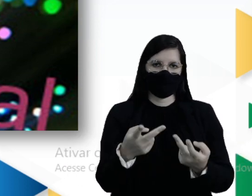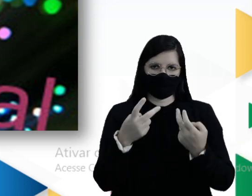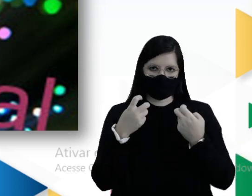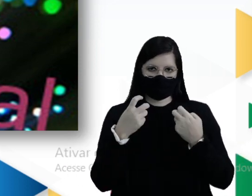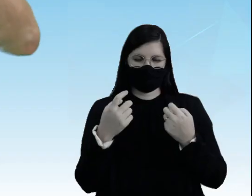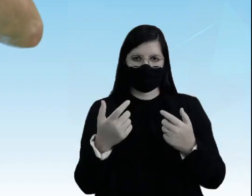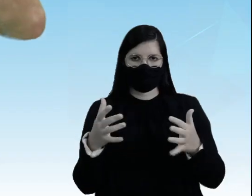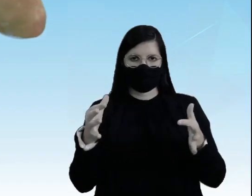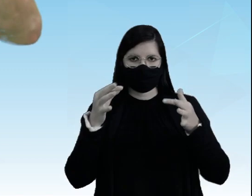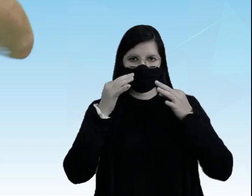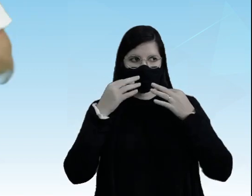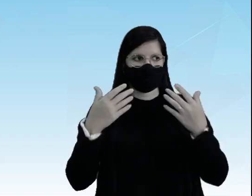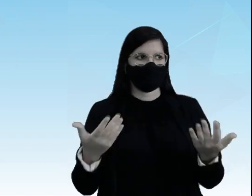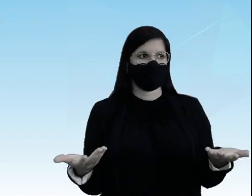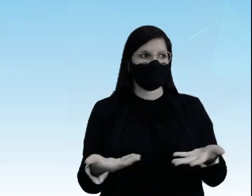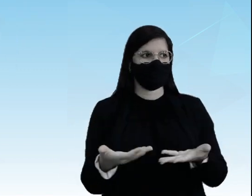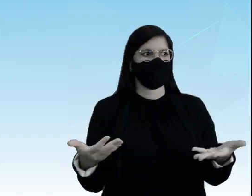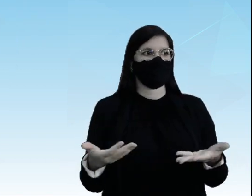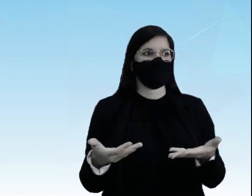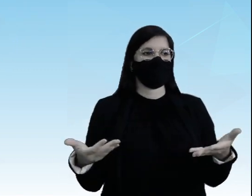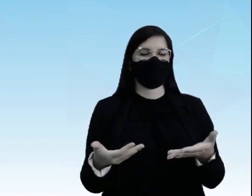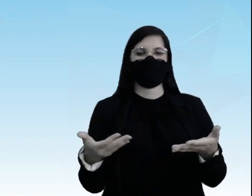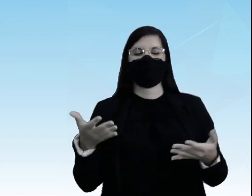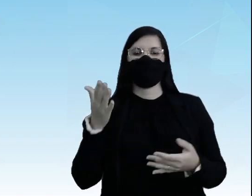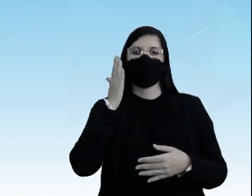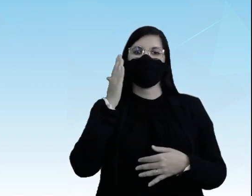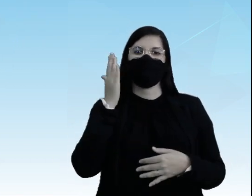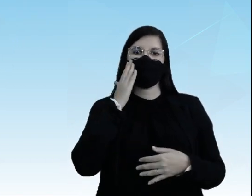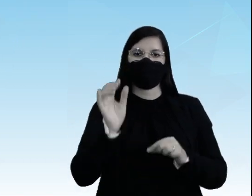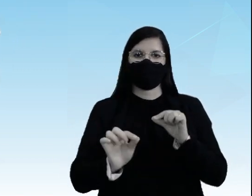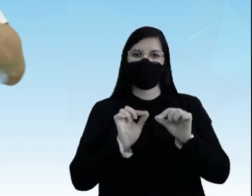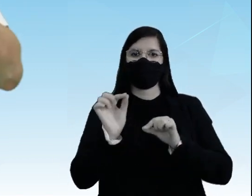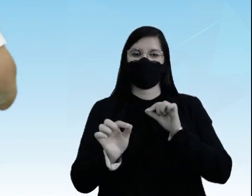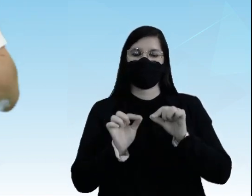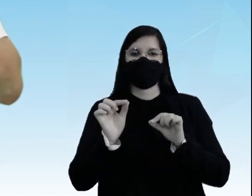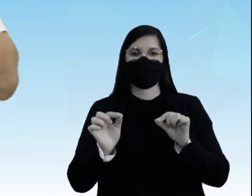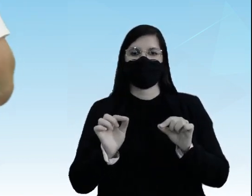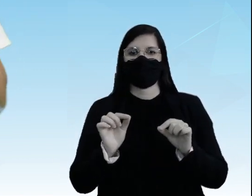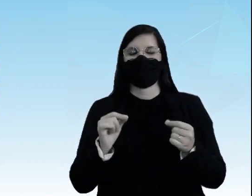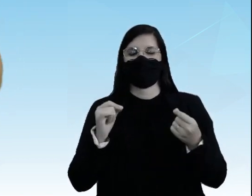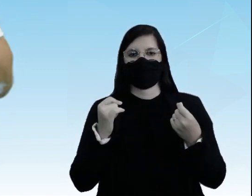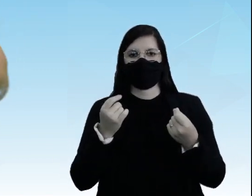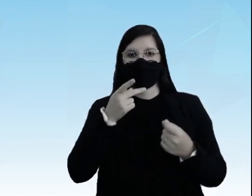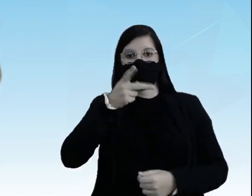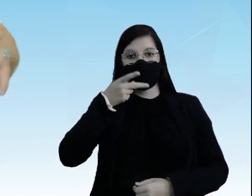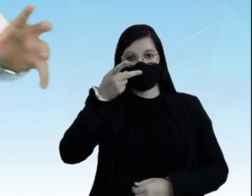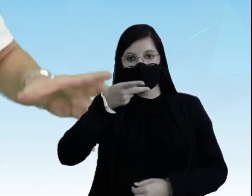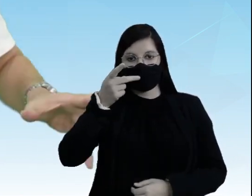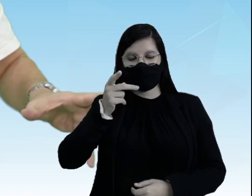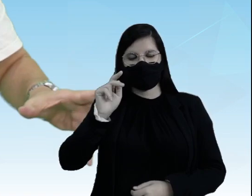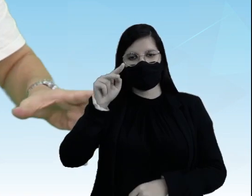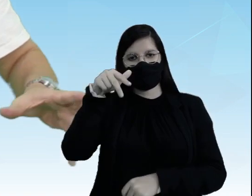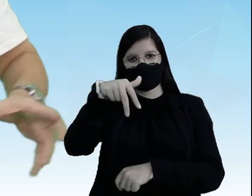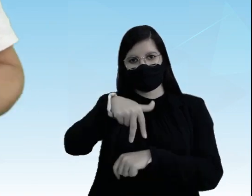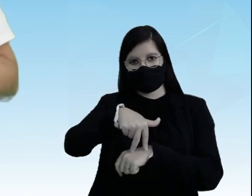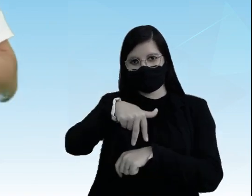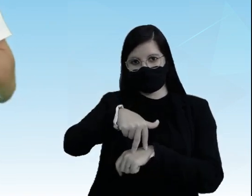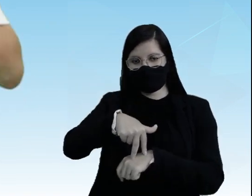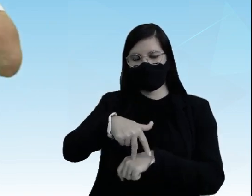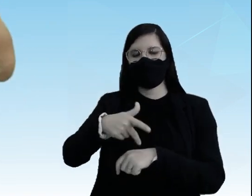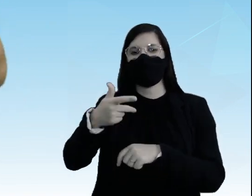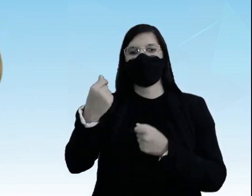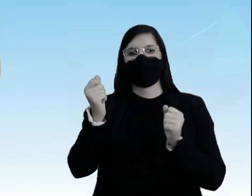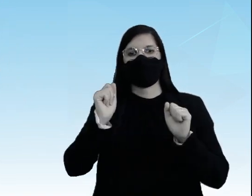para mim agora, eu gostaria que vocês entendessem o seguinte: quando vocês forem falar em público, a